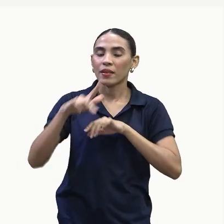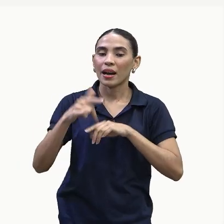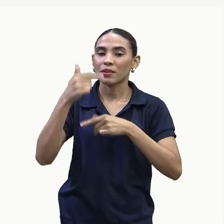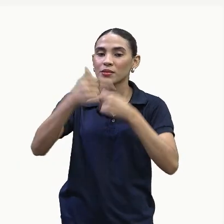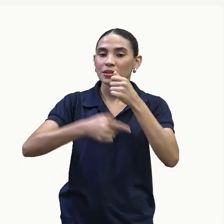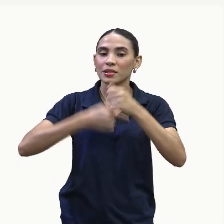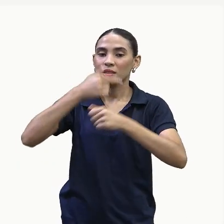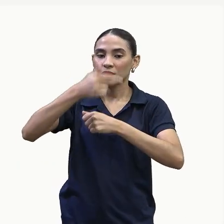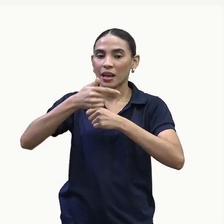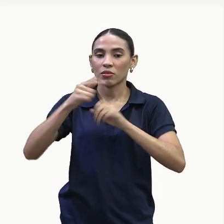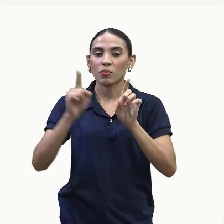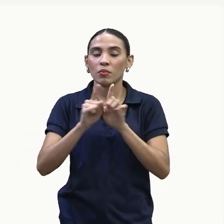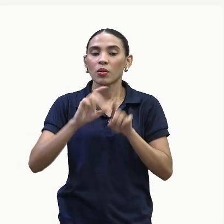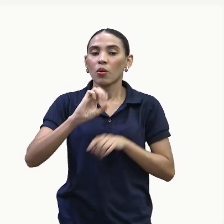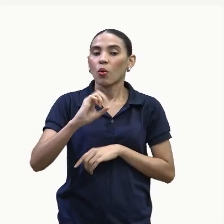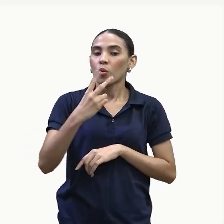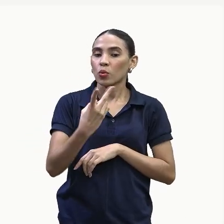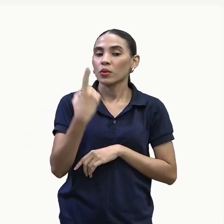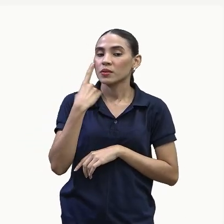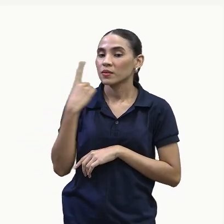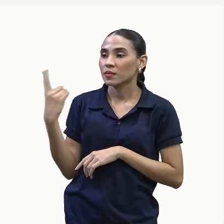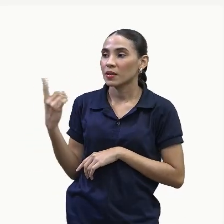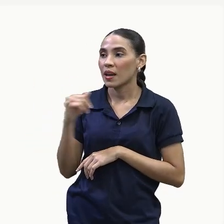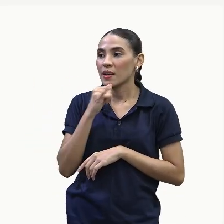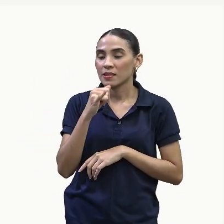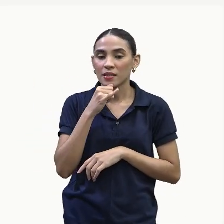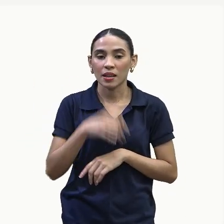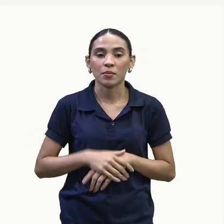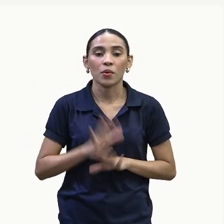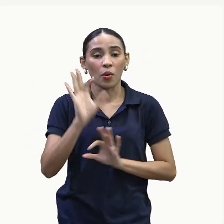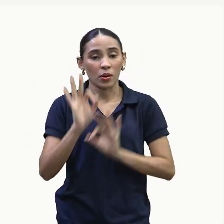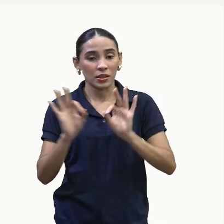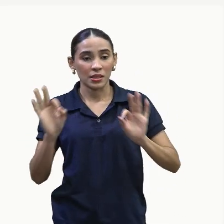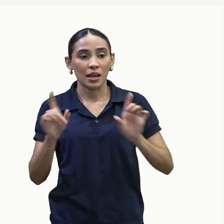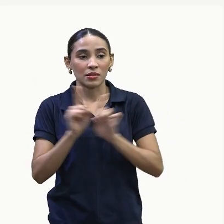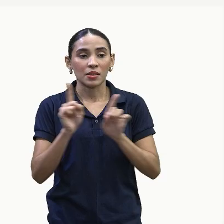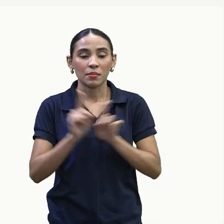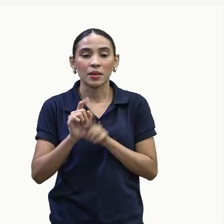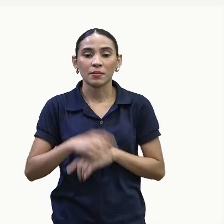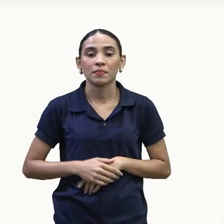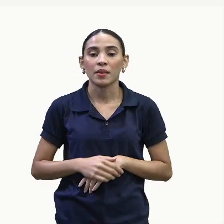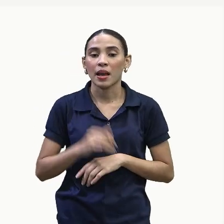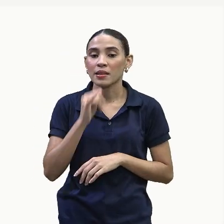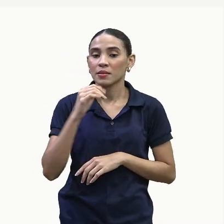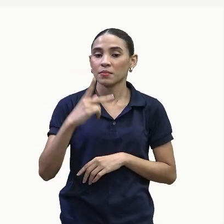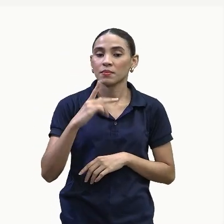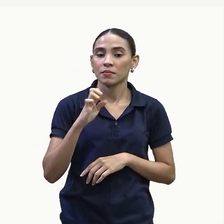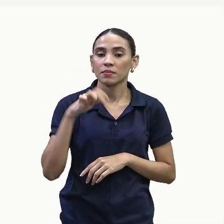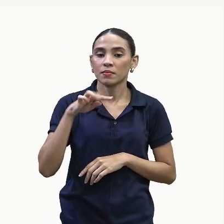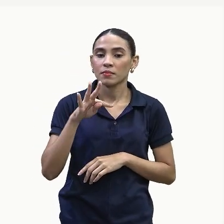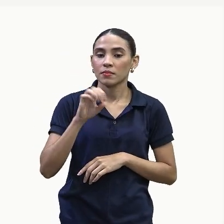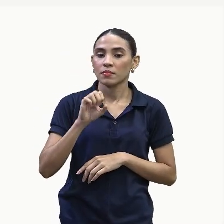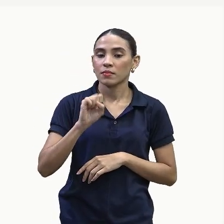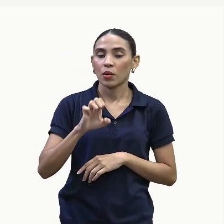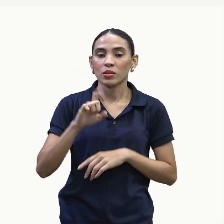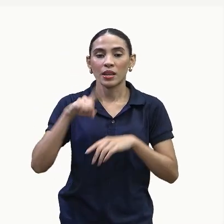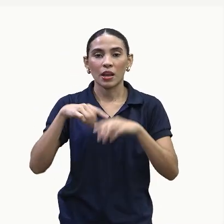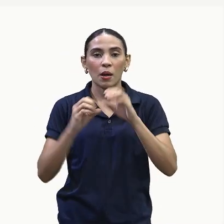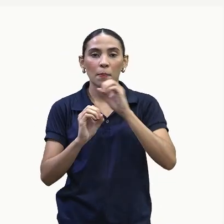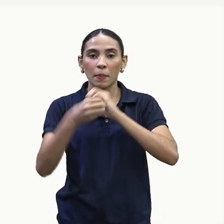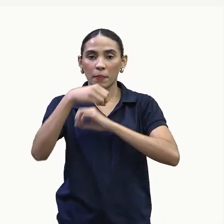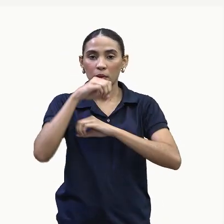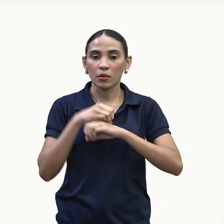de oxigênio que estão aqui, ó, distribuídos. A pentose, nós temos aqui uma molécula, né,